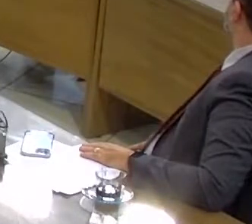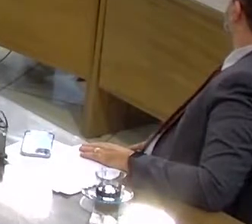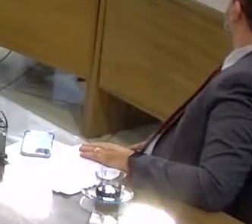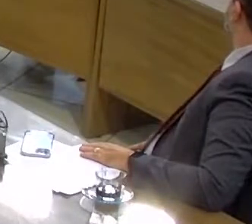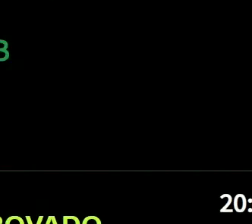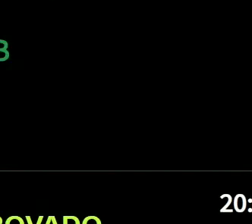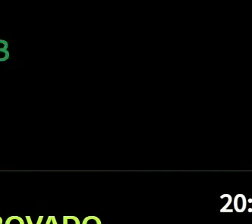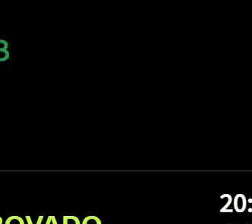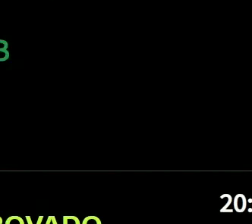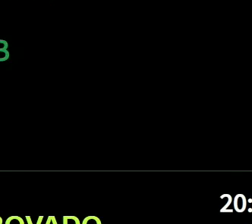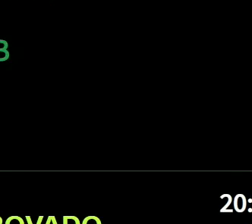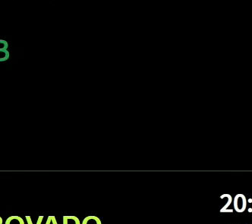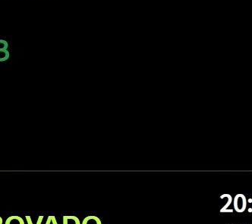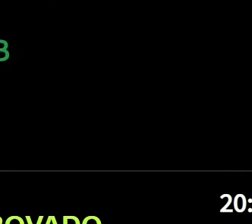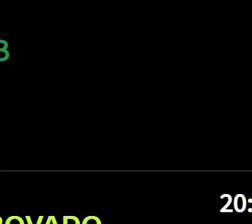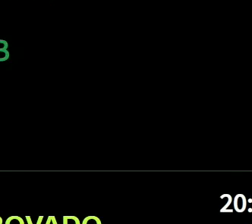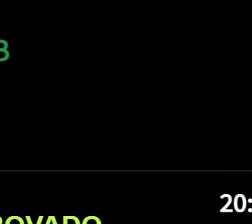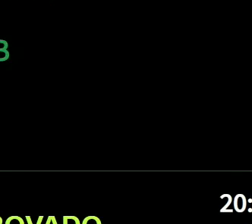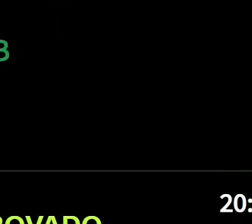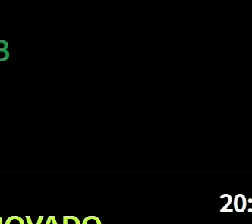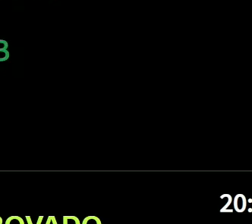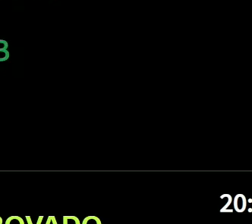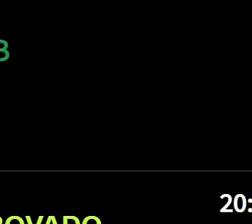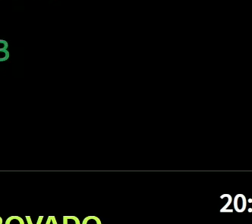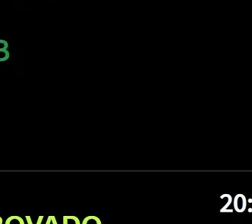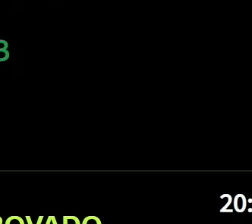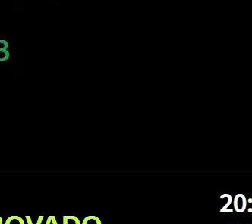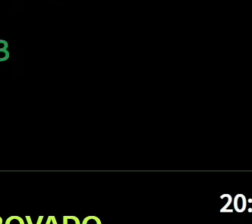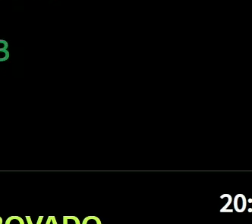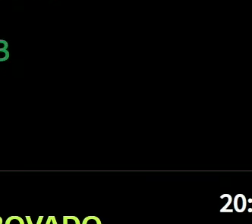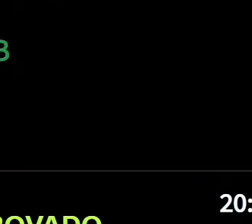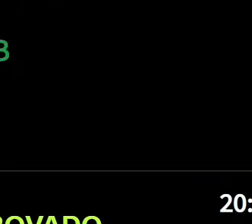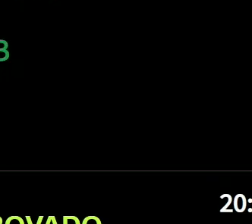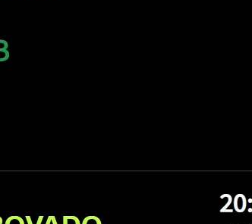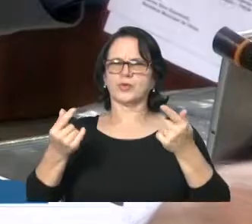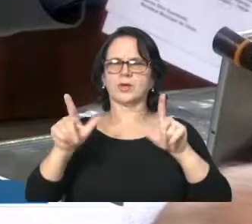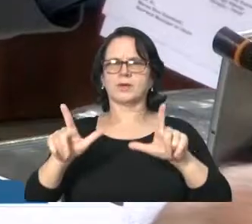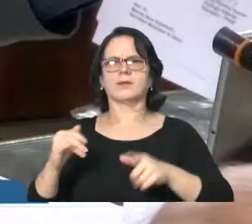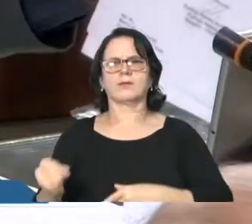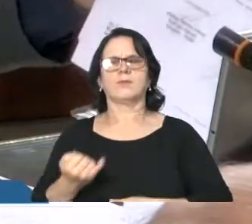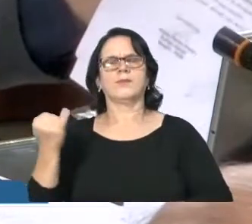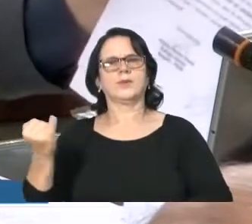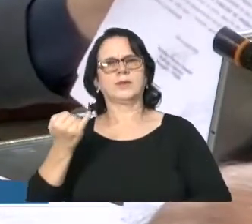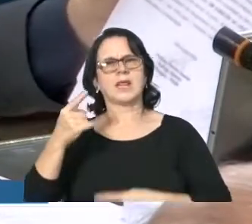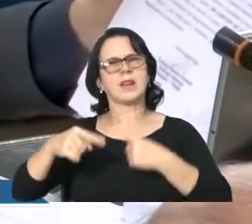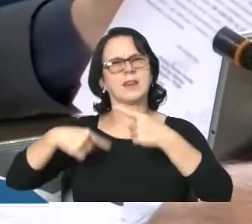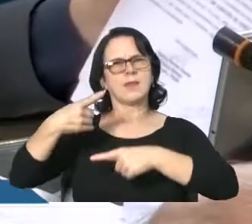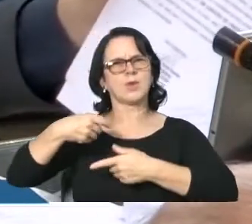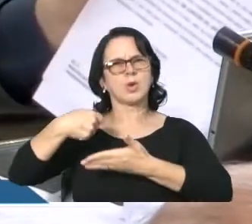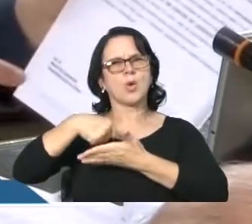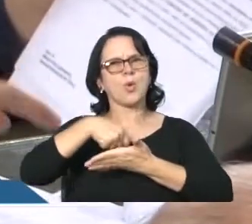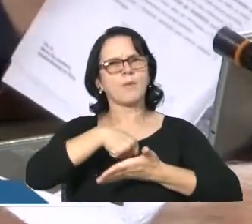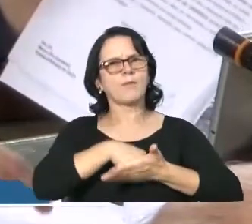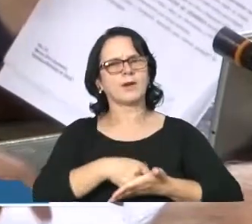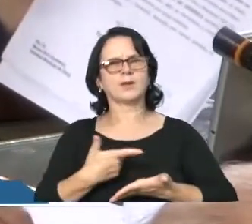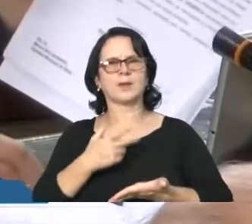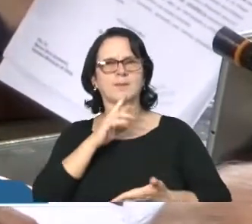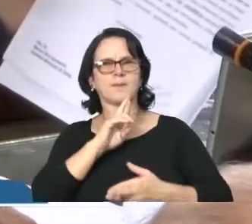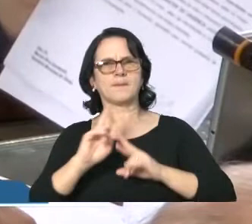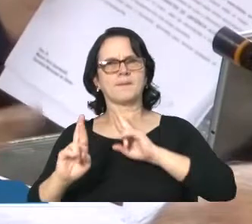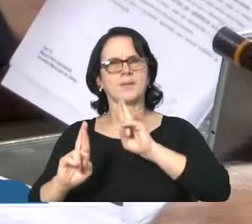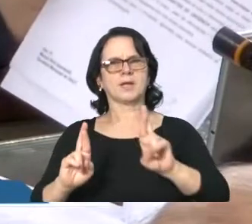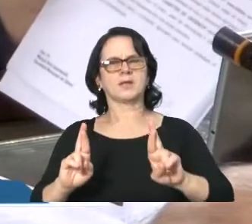foi pautado e aprovado o projeto de lei do vereador Rodrigo alemão também foi aprovado